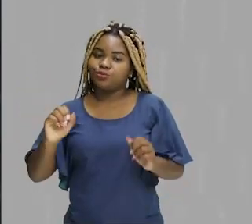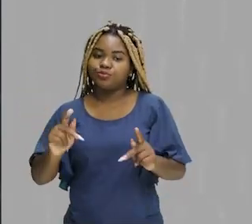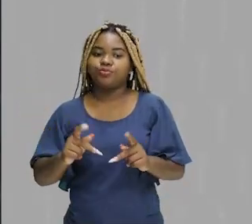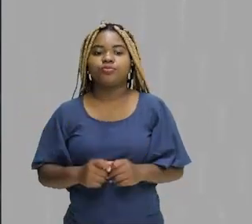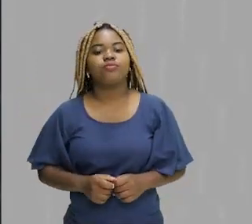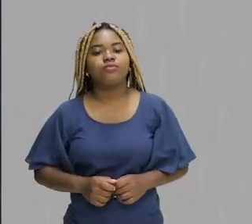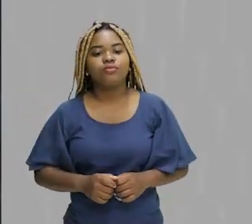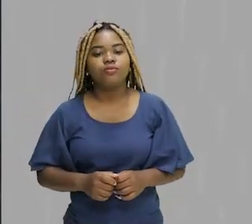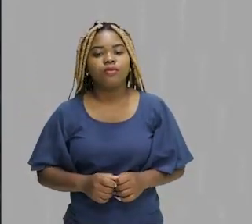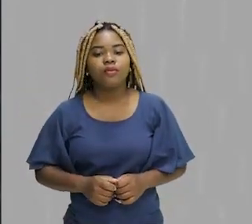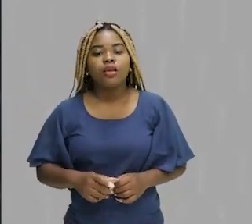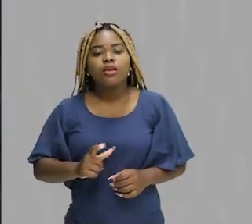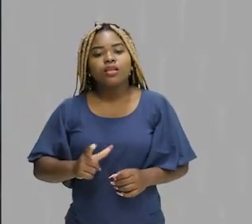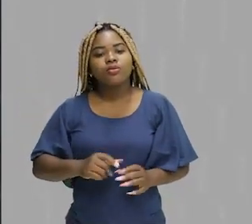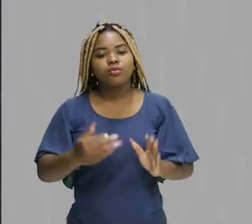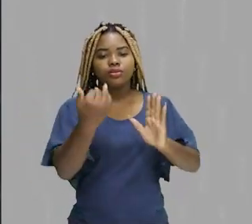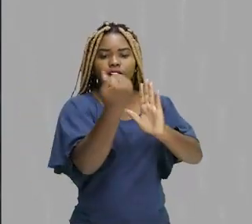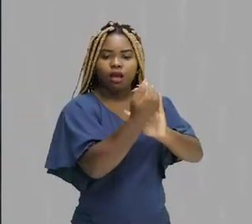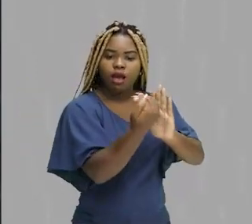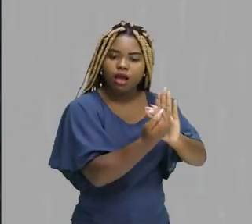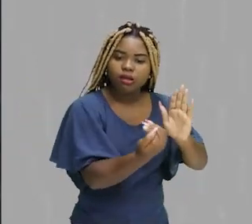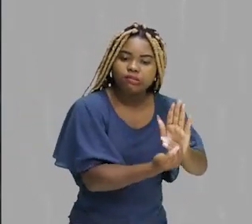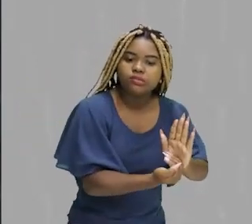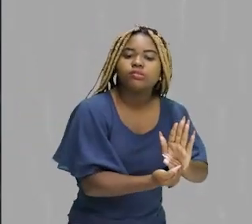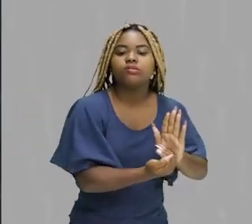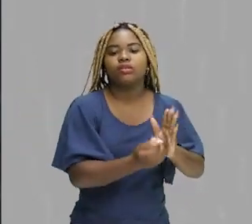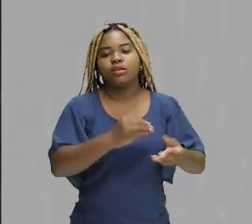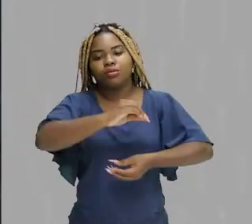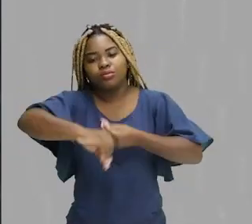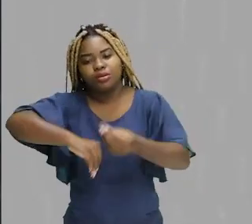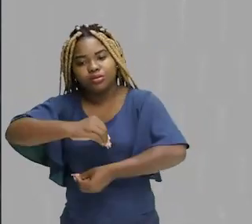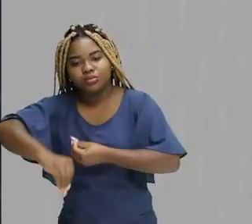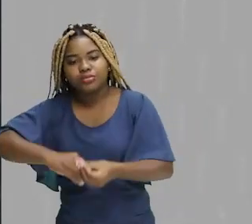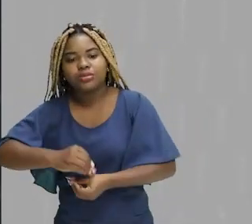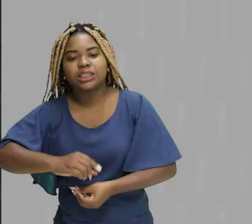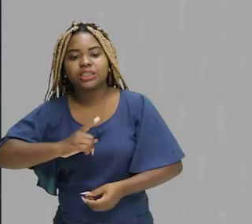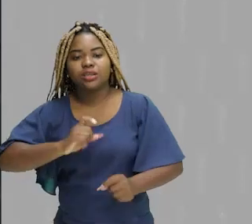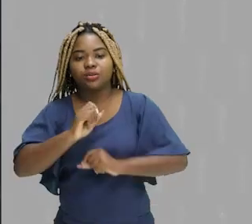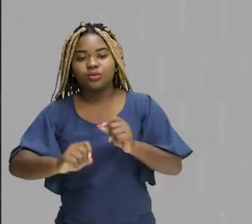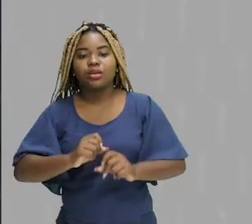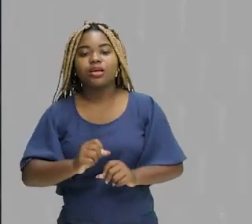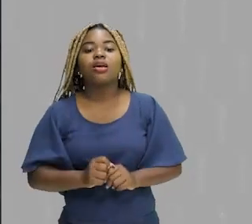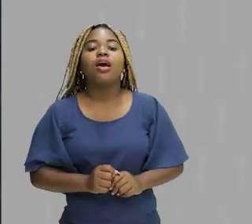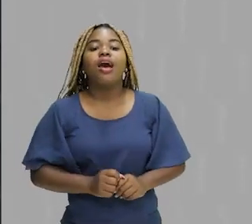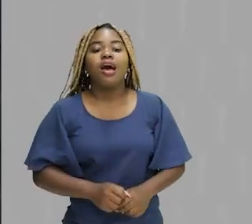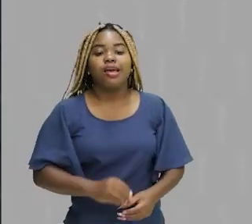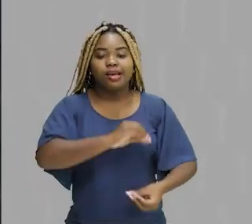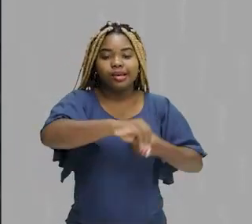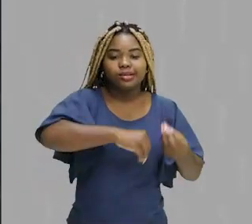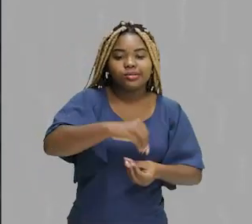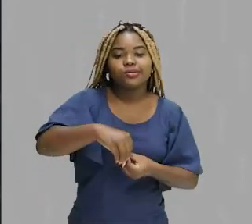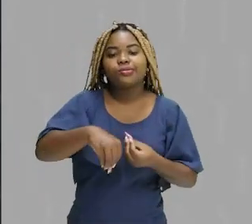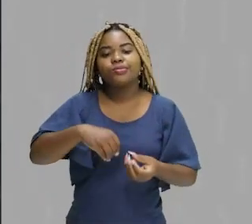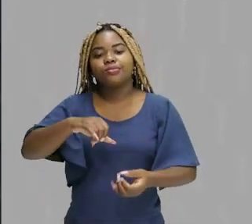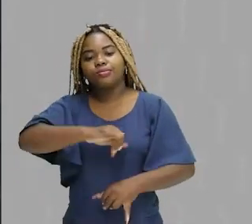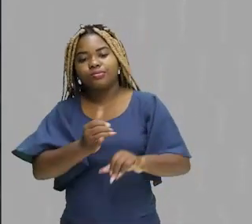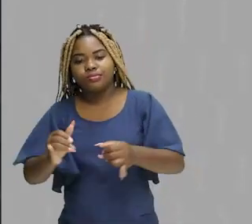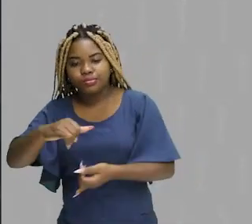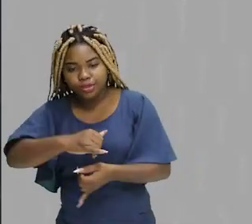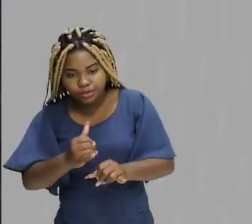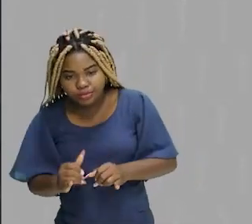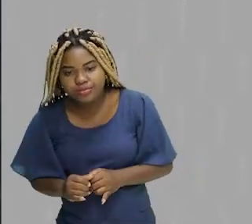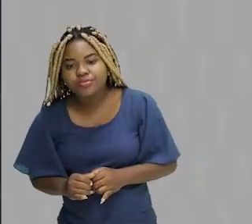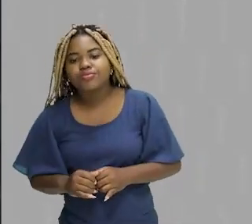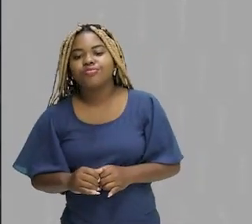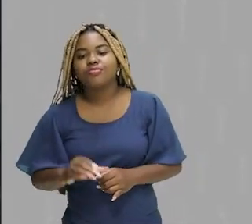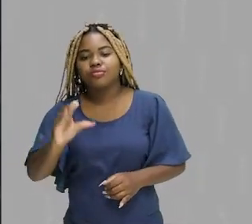substância, denominada combustível, reage com o gás oxigênio, denominado comburente. Por